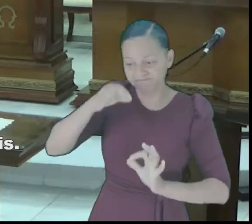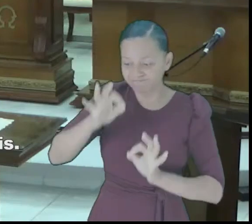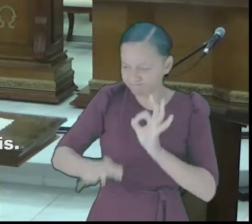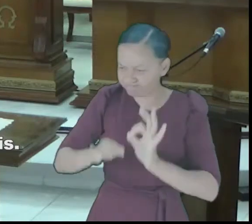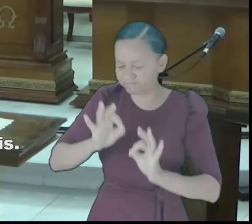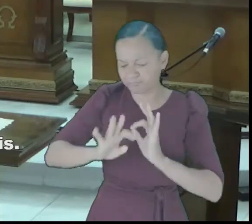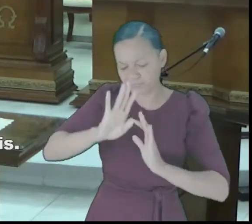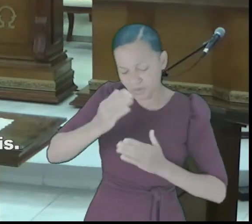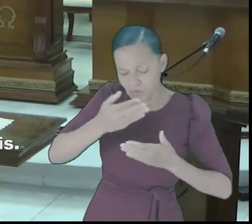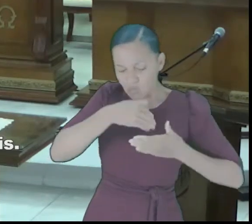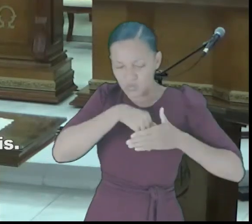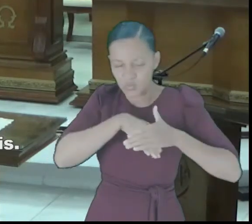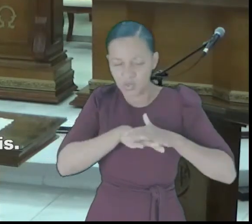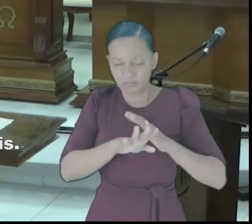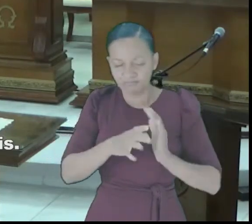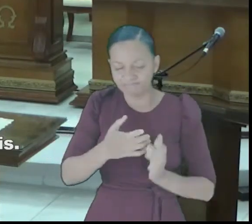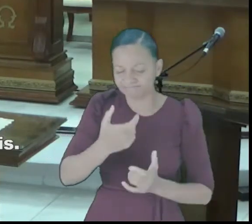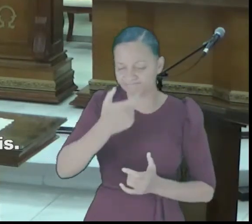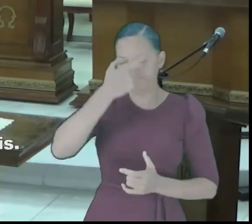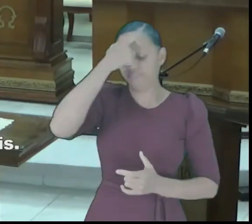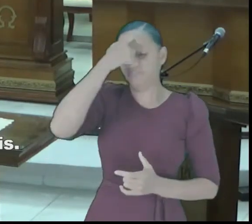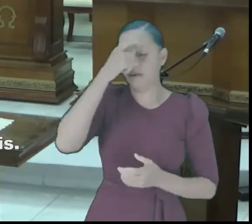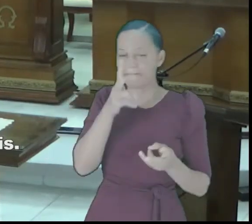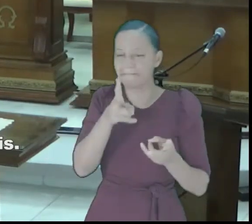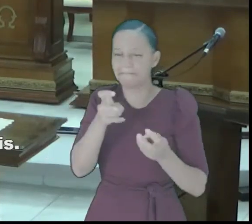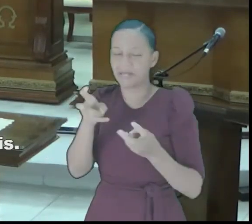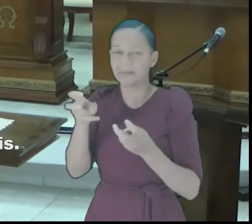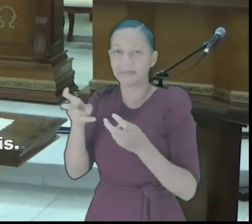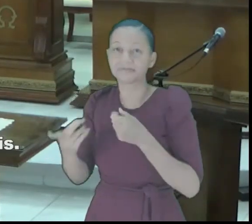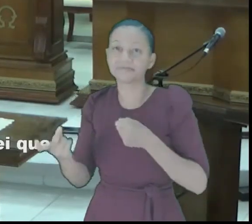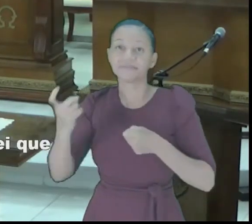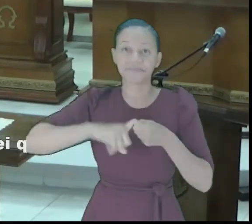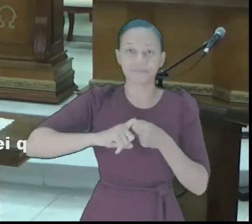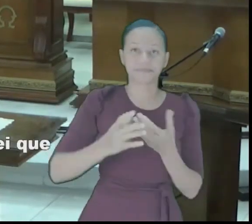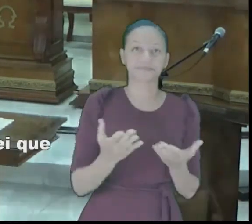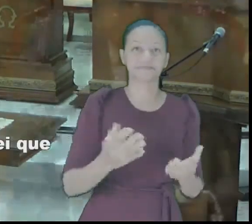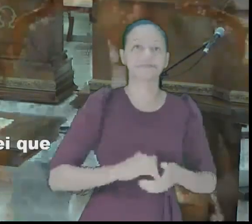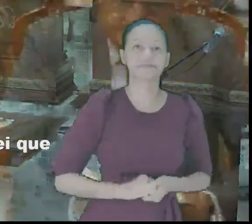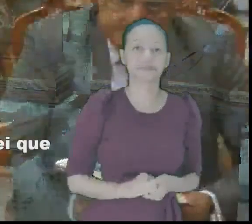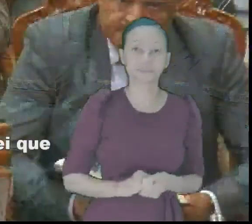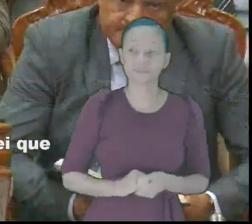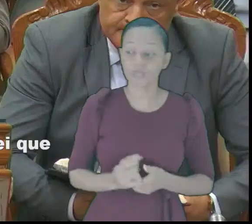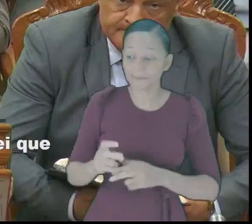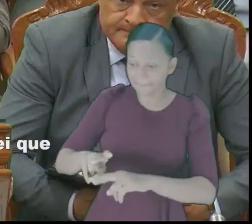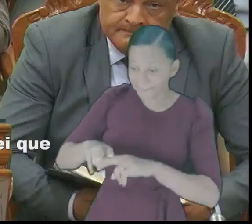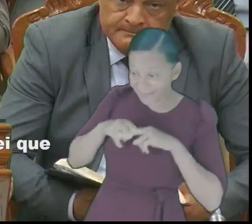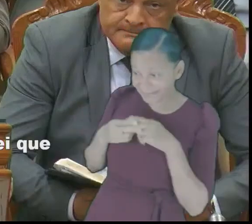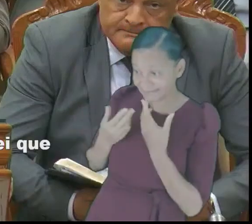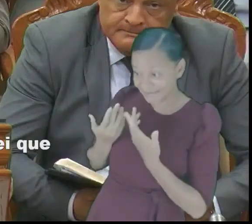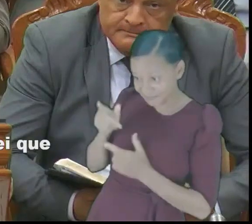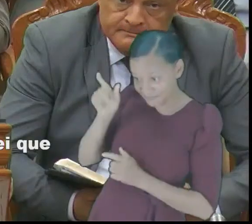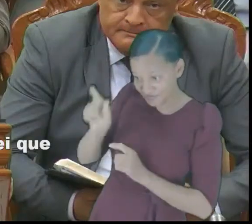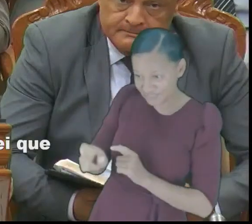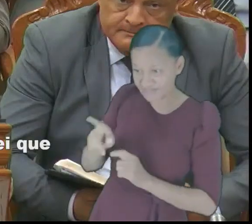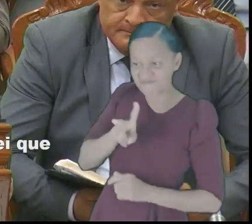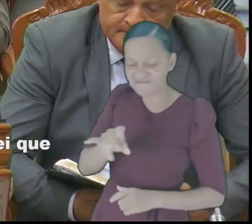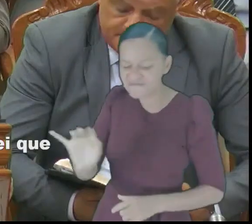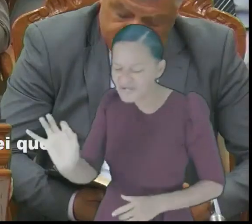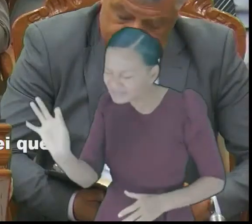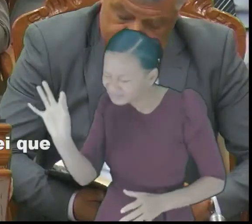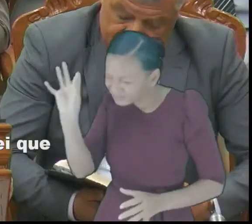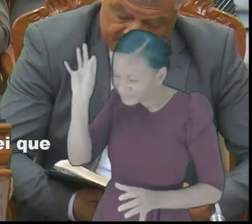juízos, e os observeis. Volte um pouquinho. E porei dentro de vós o meu, o